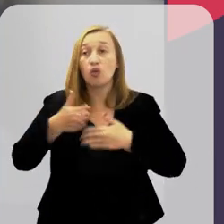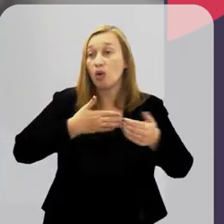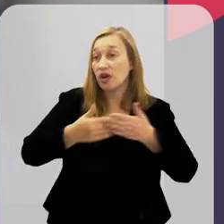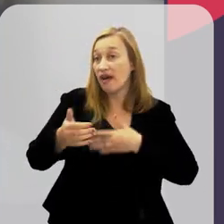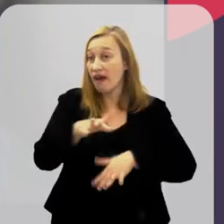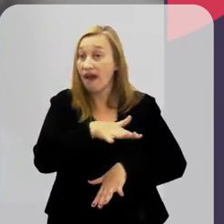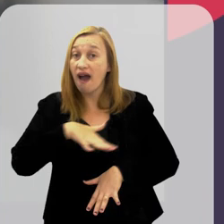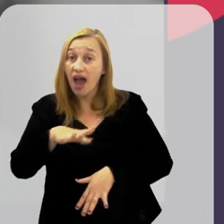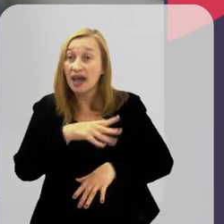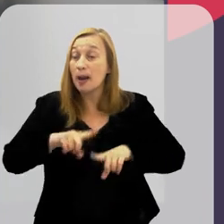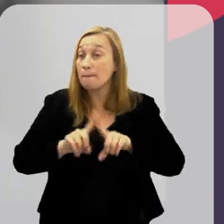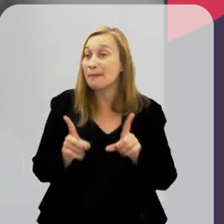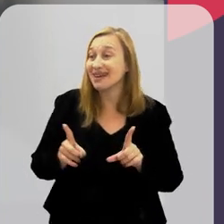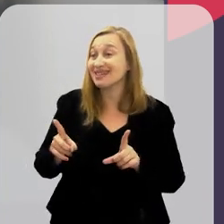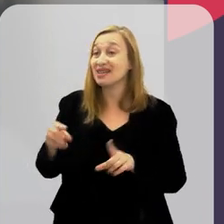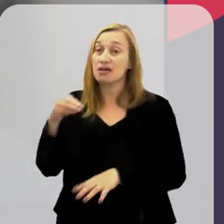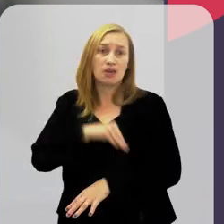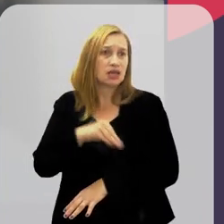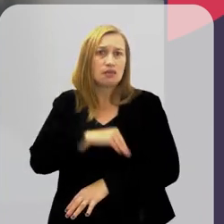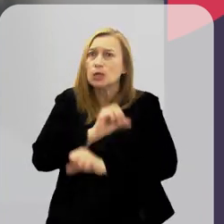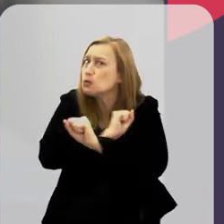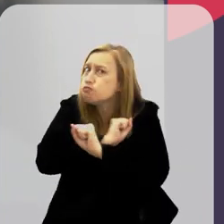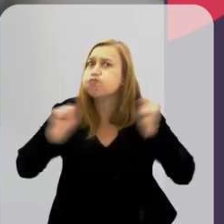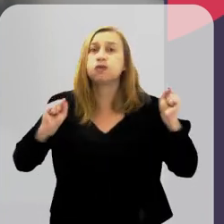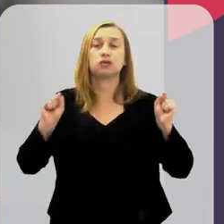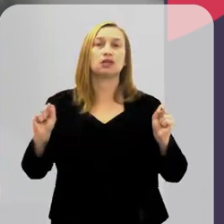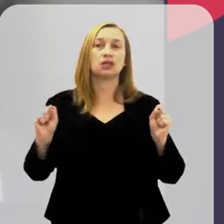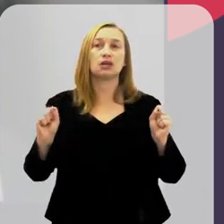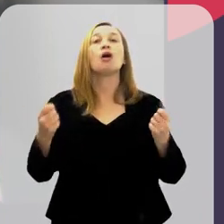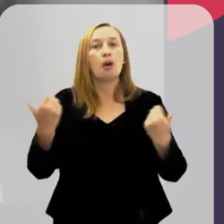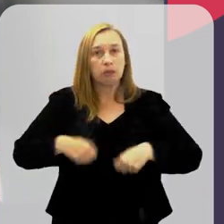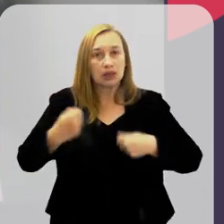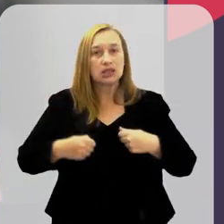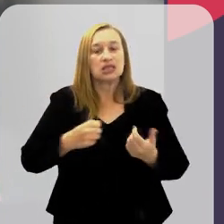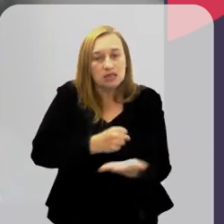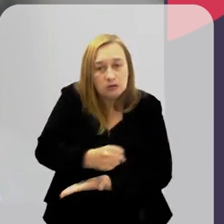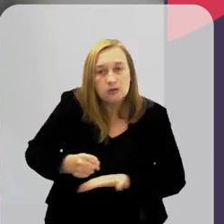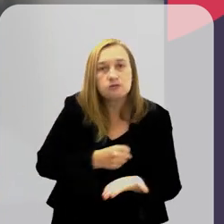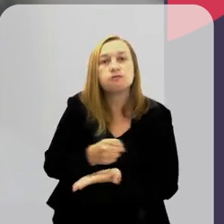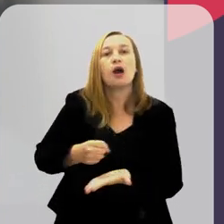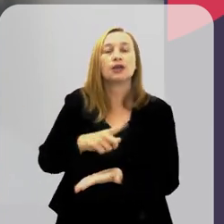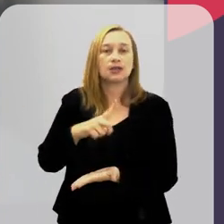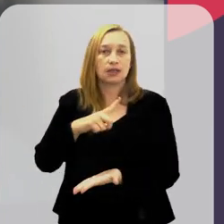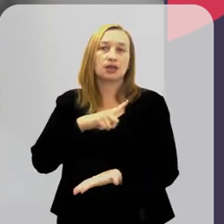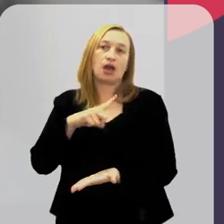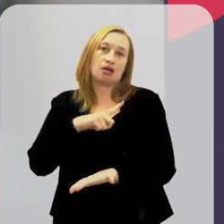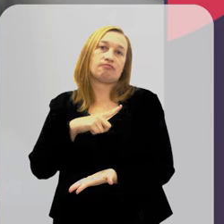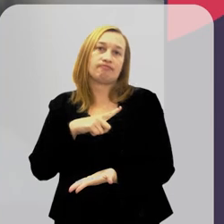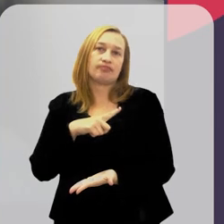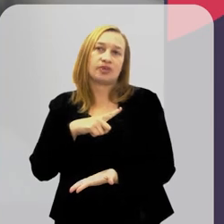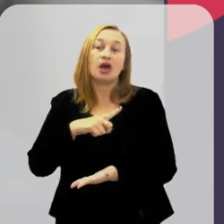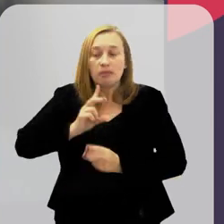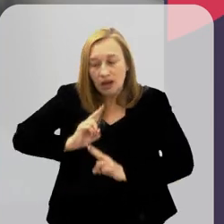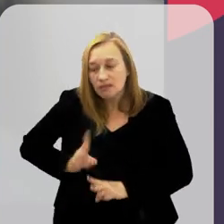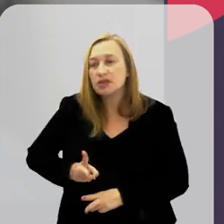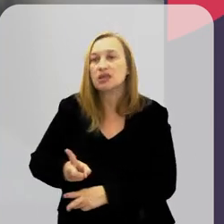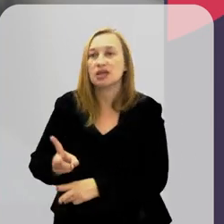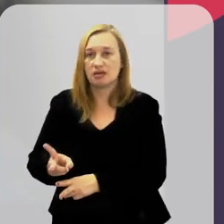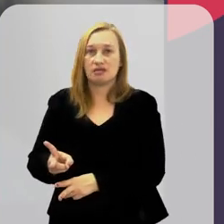o todo, porque você conecta melhor as coisas, mas na matemática é impossível, né? É impossível seguir